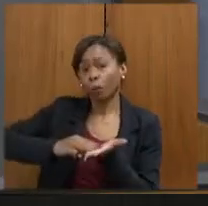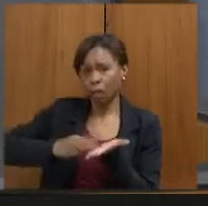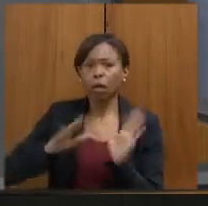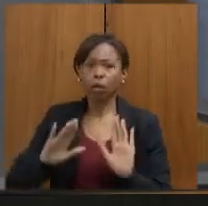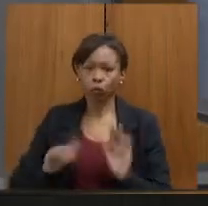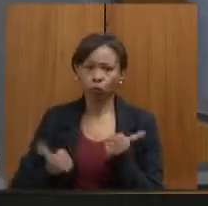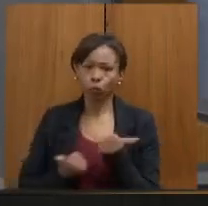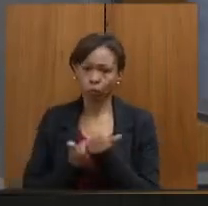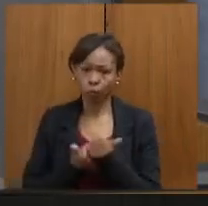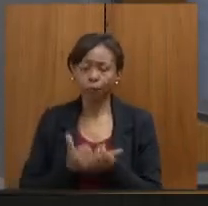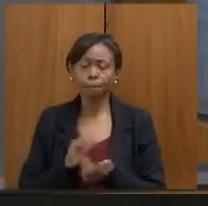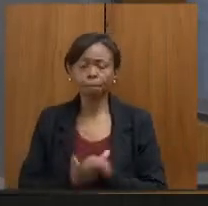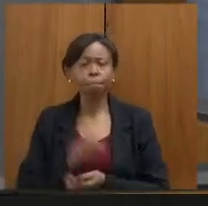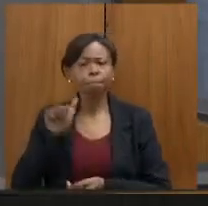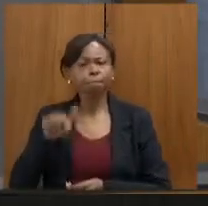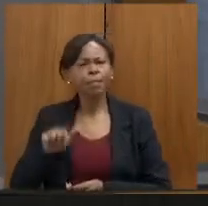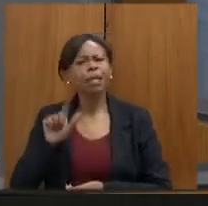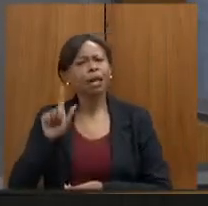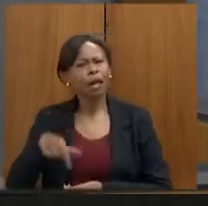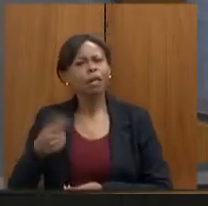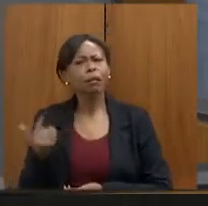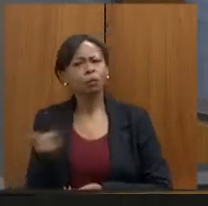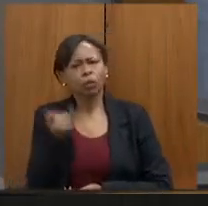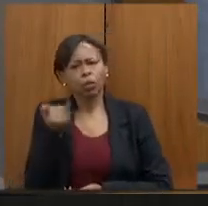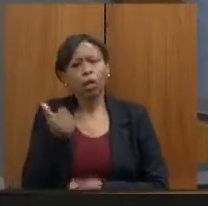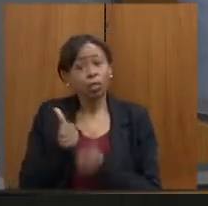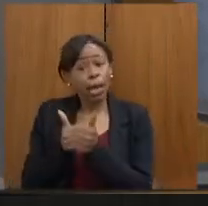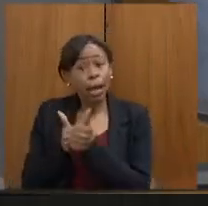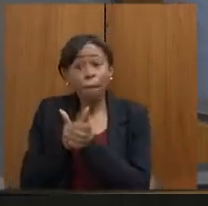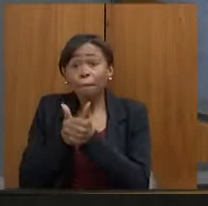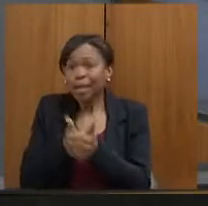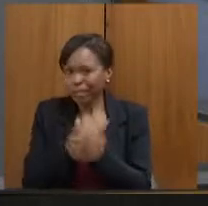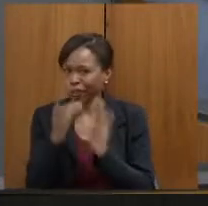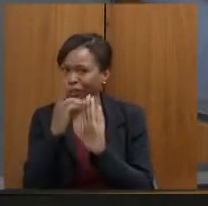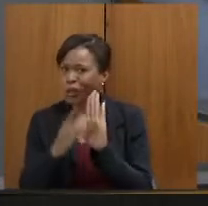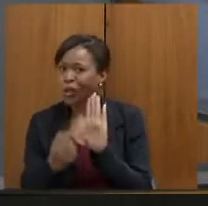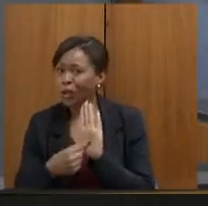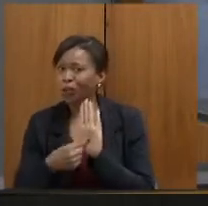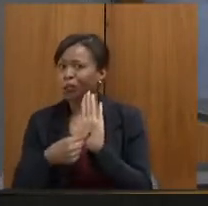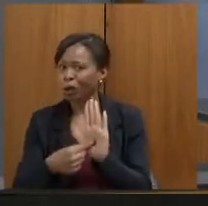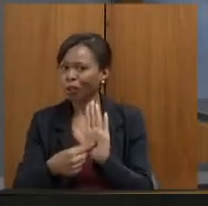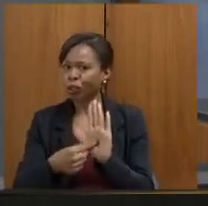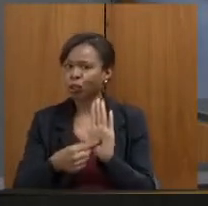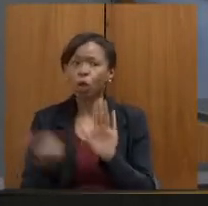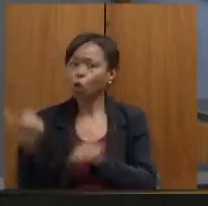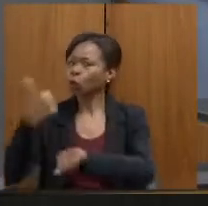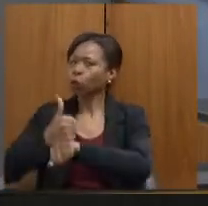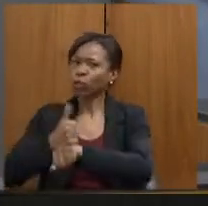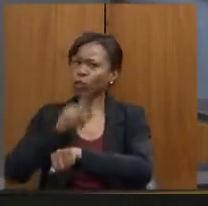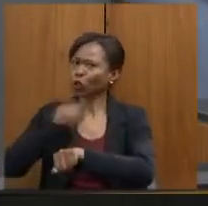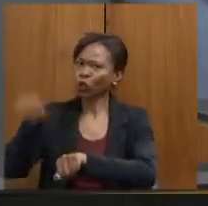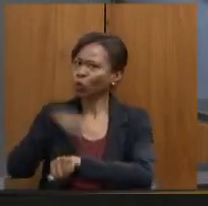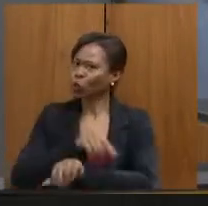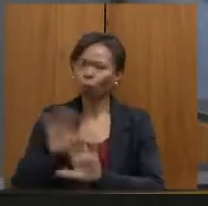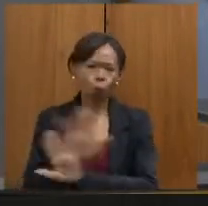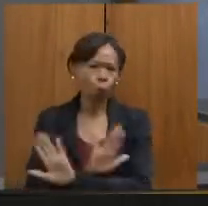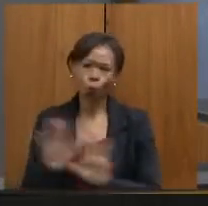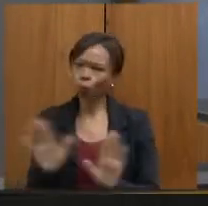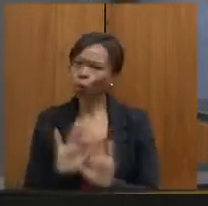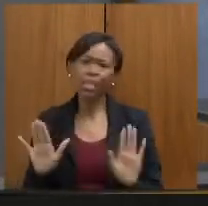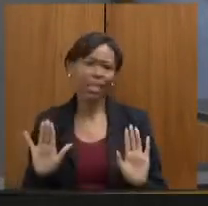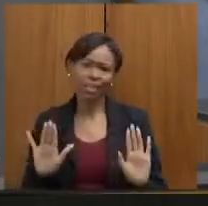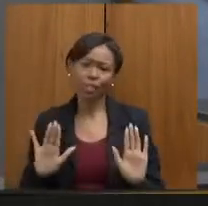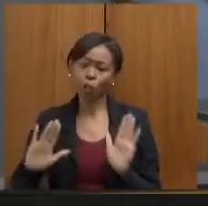Então aqui tem uma função importante de acompanhamento né não substitui não anula não altera não em